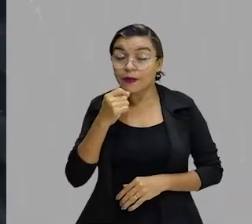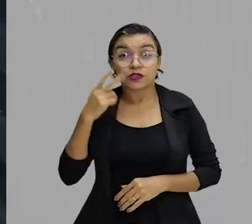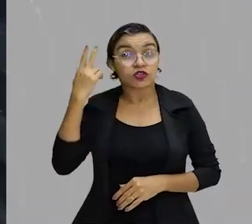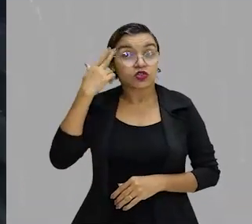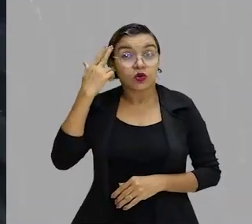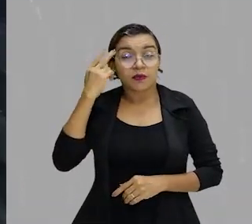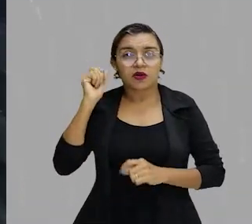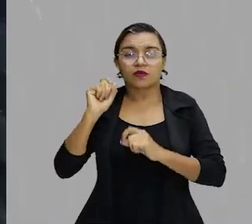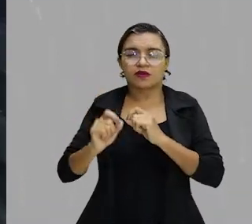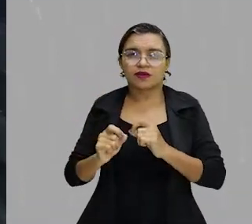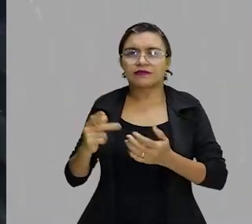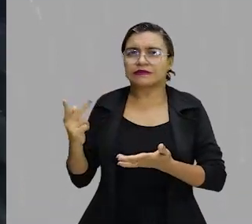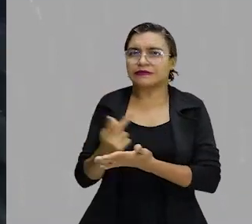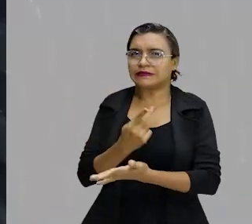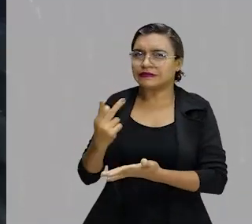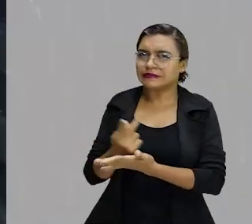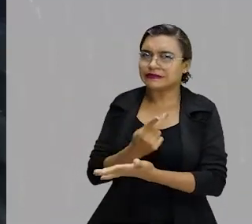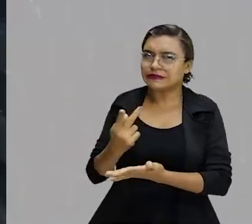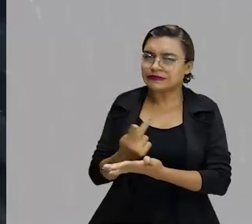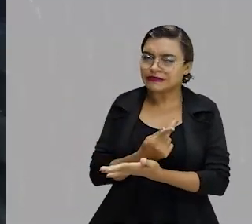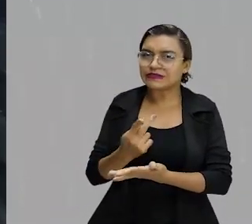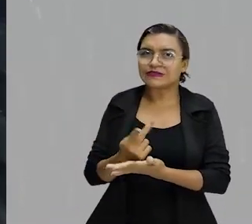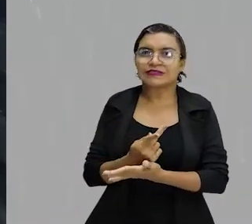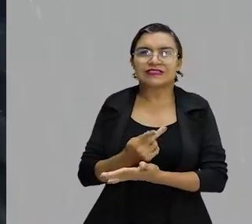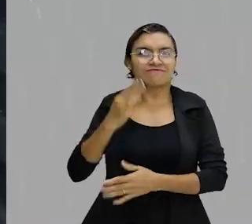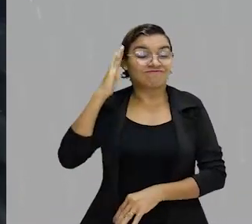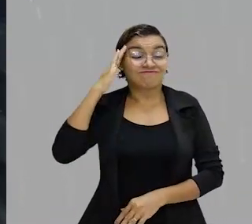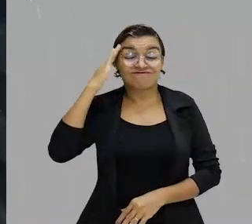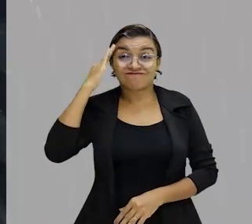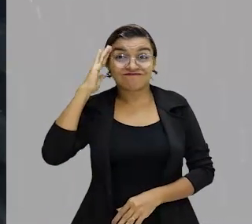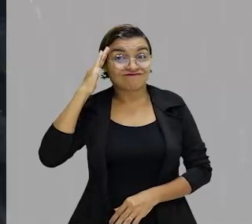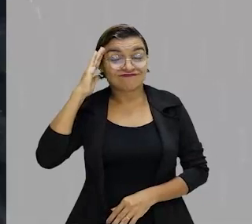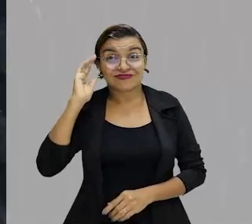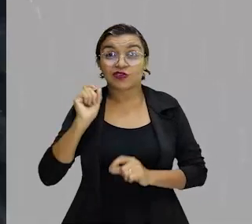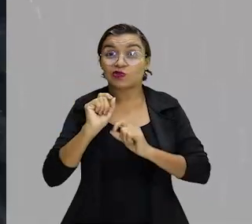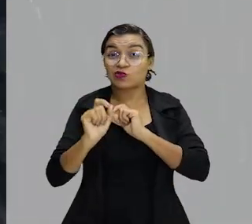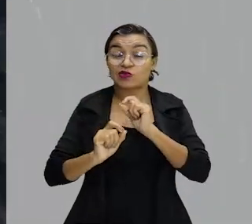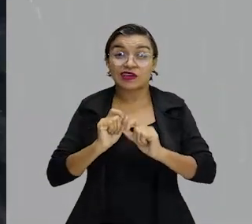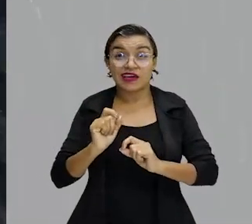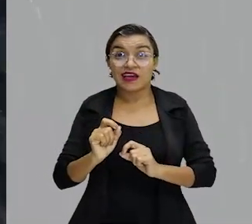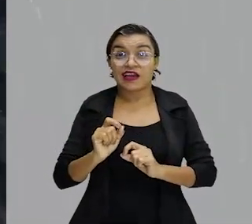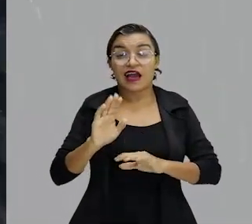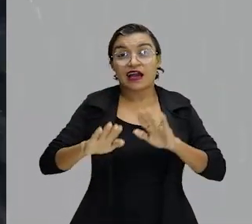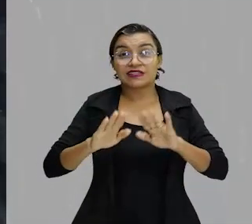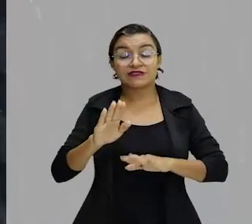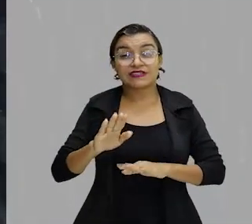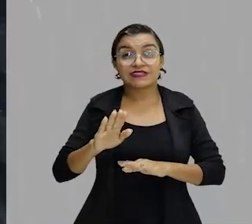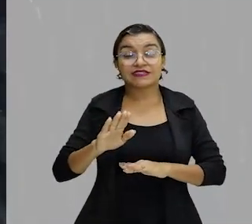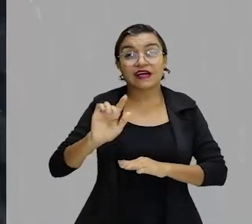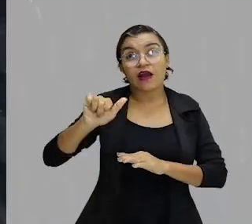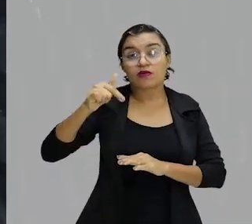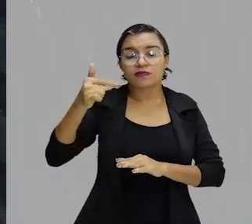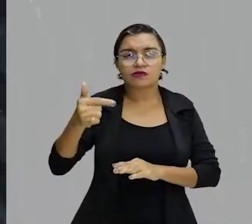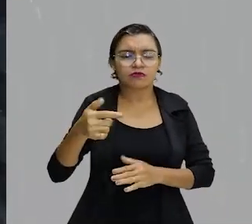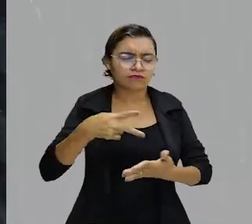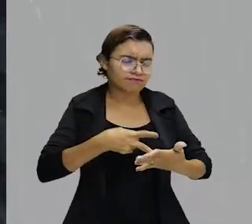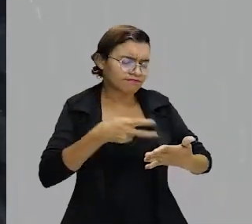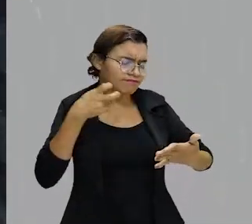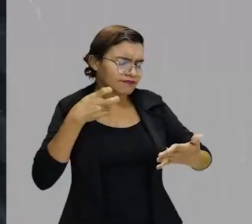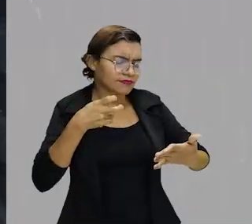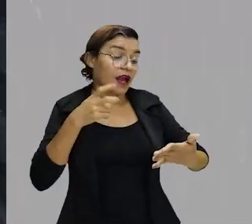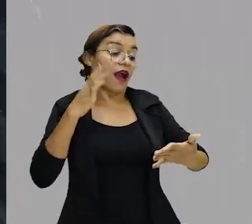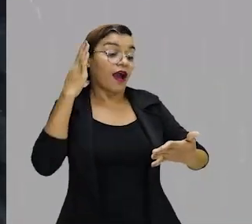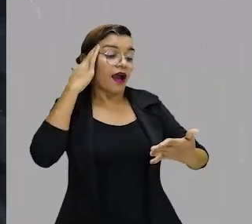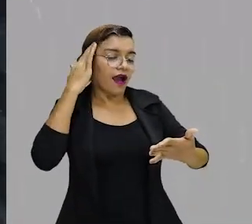encontrar erros ou mal entendido que geram a comicidade, que gera o sorriso, faz a pessoa rir, e as